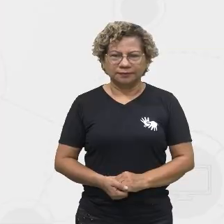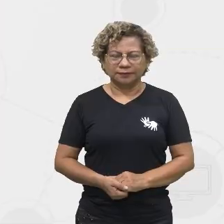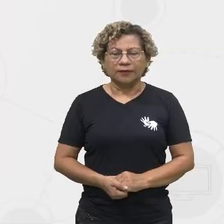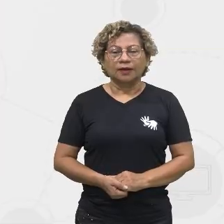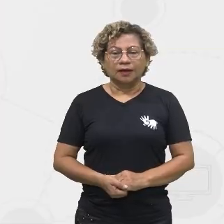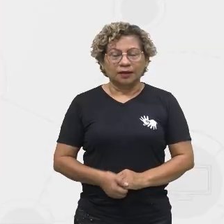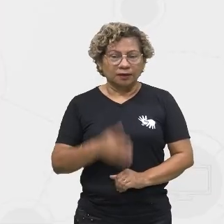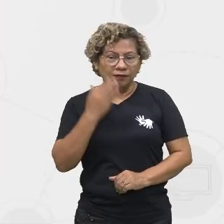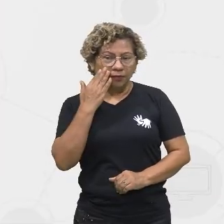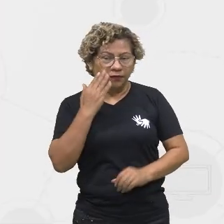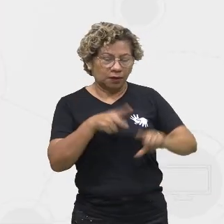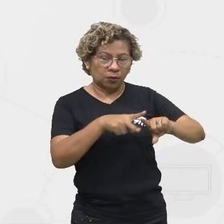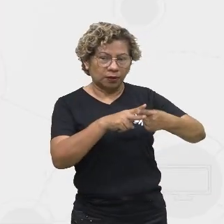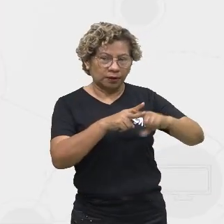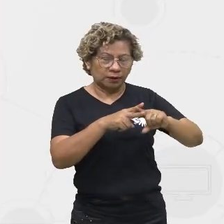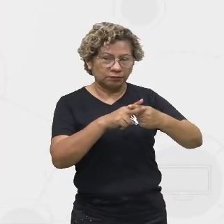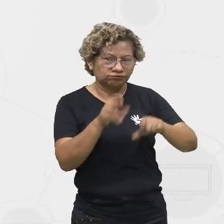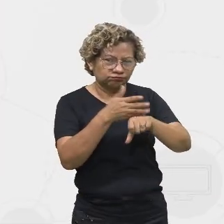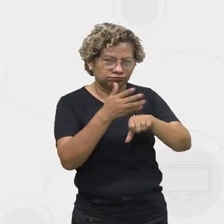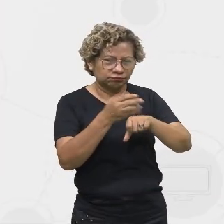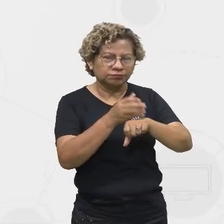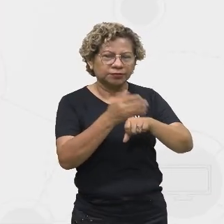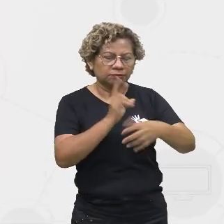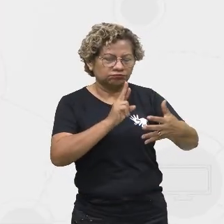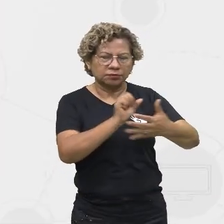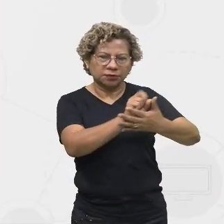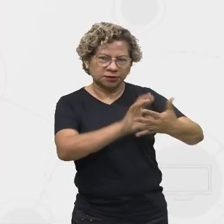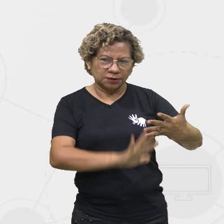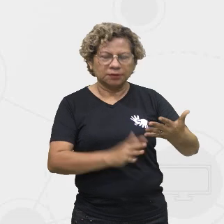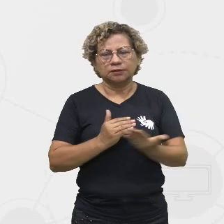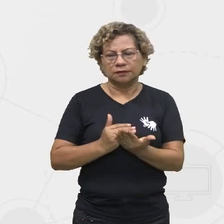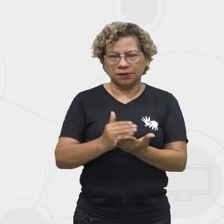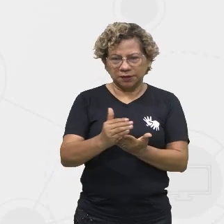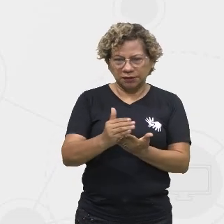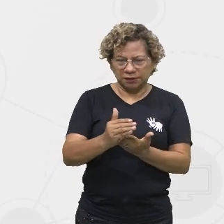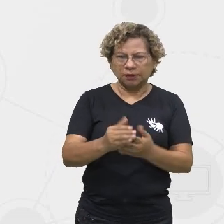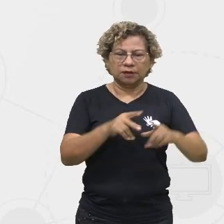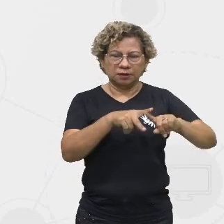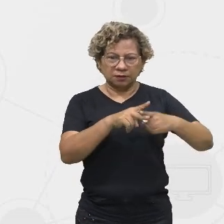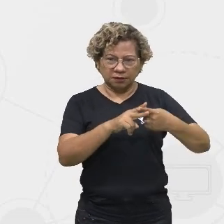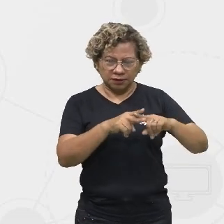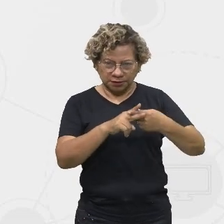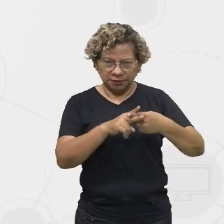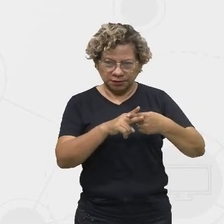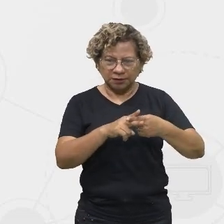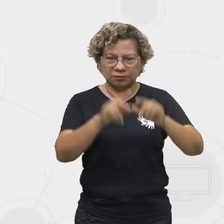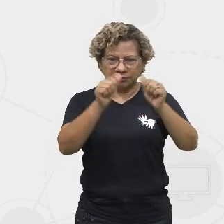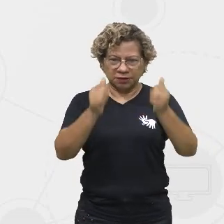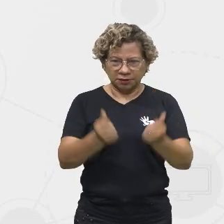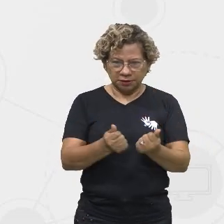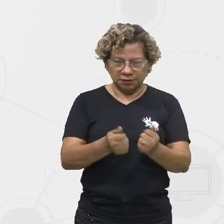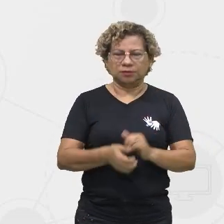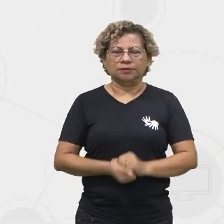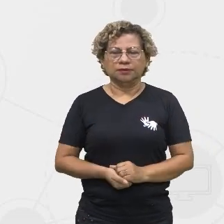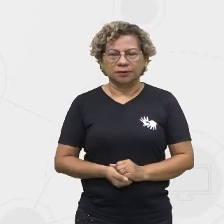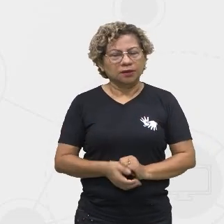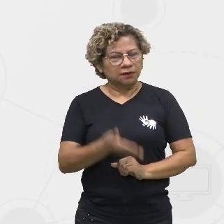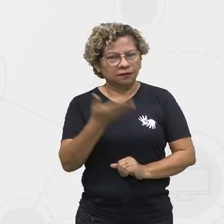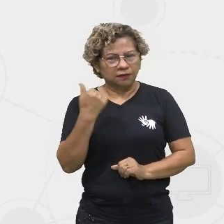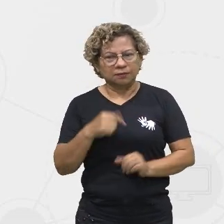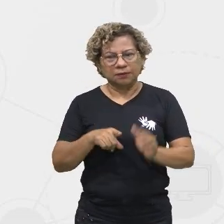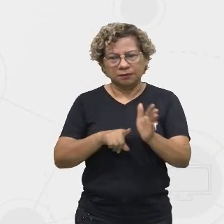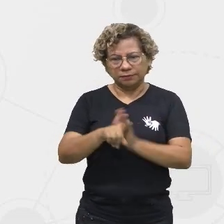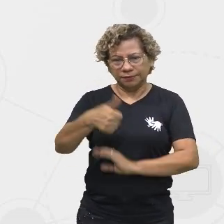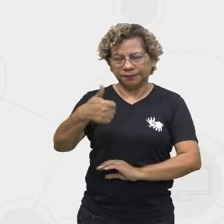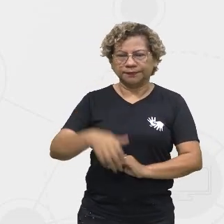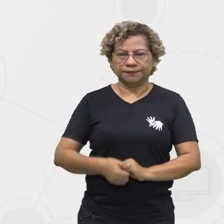Então, nós vamos para a nossa correção do Exercitando, parte 1, e nós vamos começar com a correção da atividade de arte. Então,